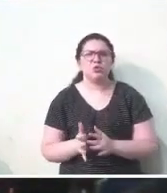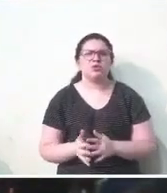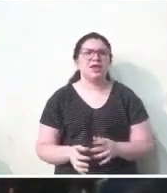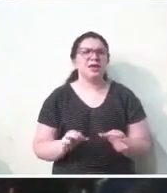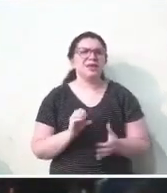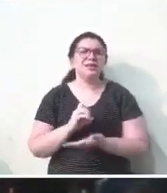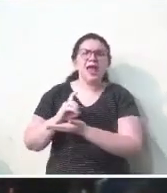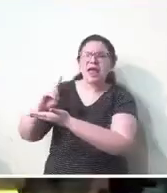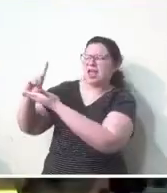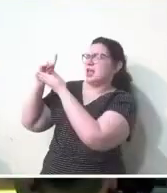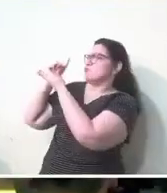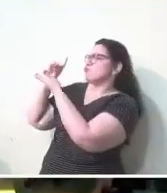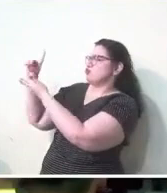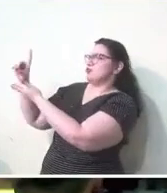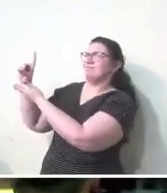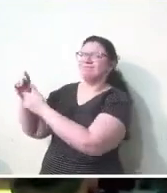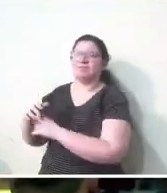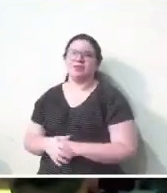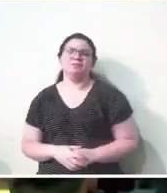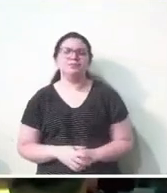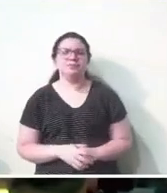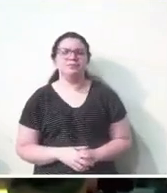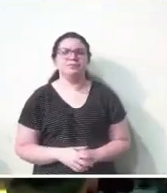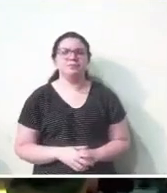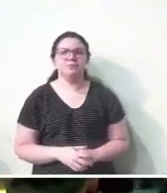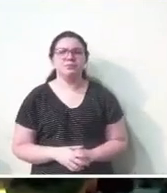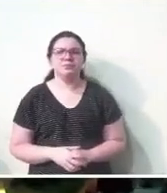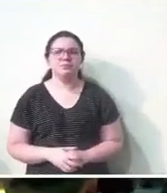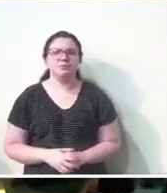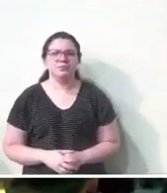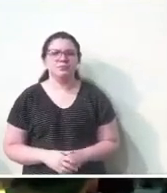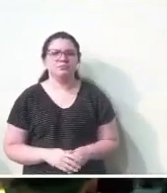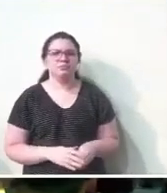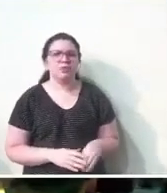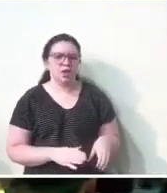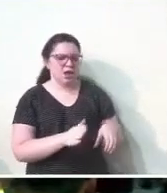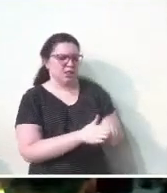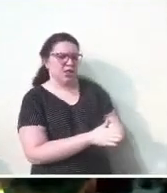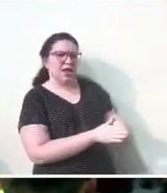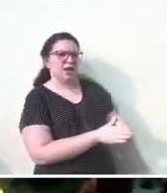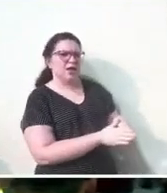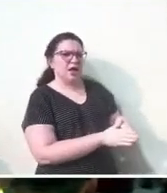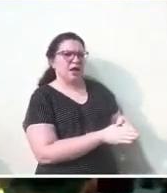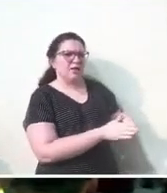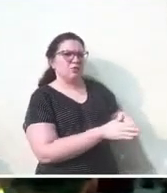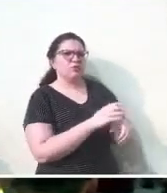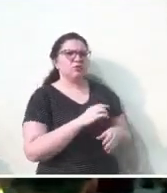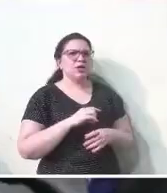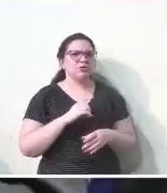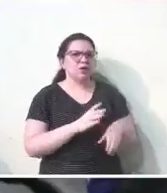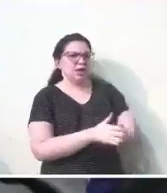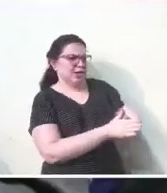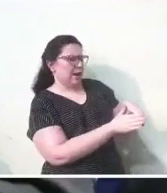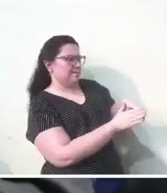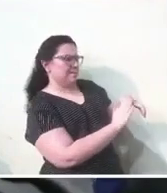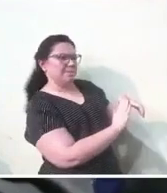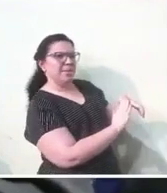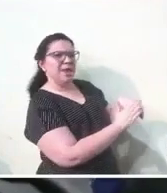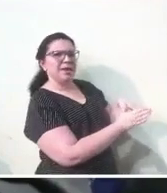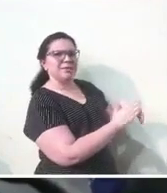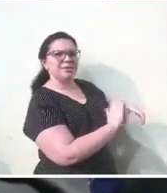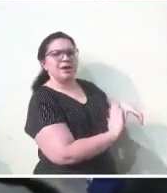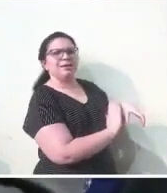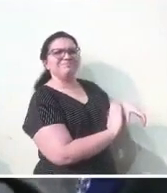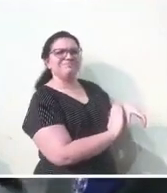Aí papai manda o anjo descer, tira a pedra, ele vai voltar. 5 horas da manhã, quem é que